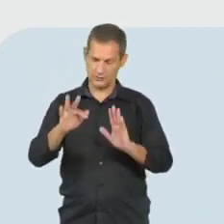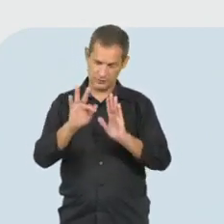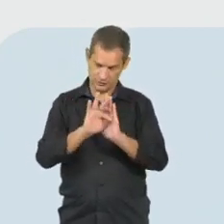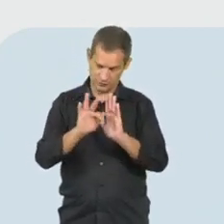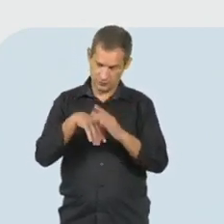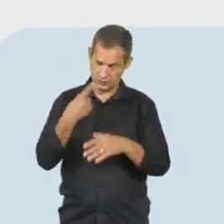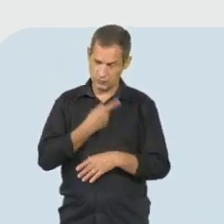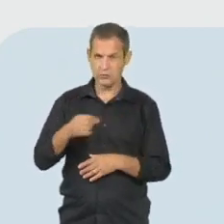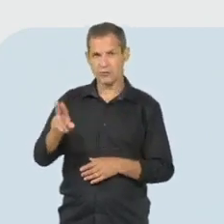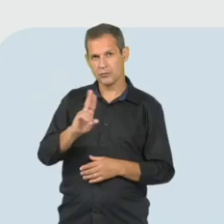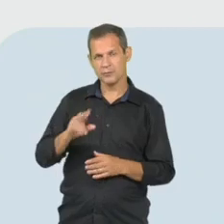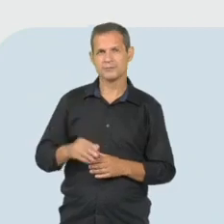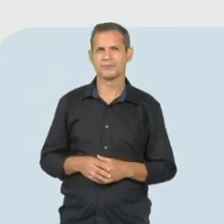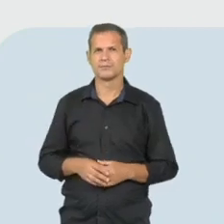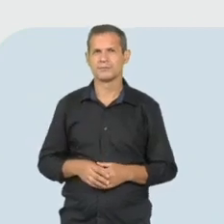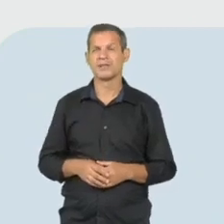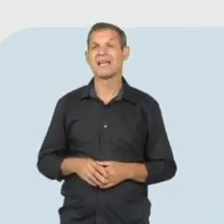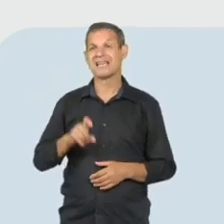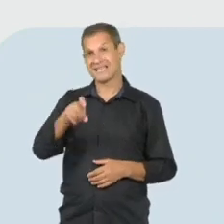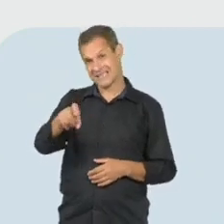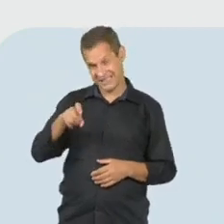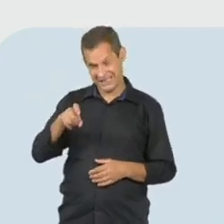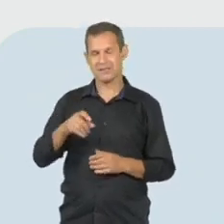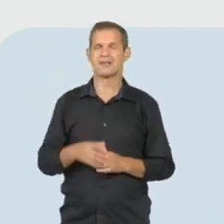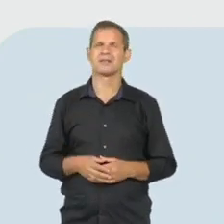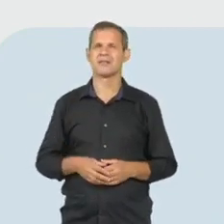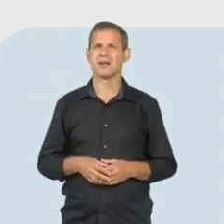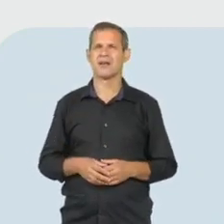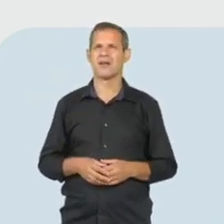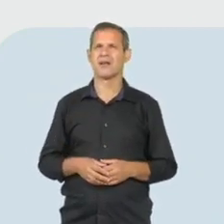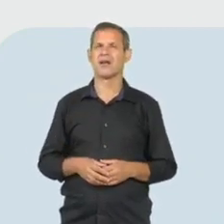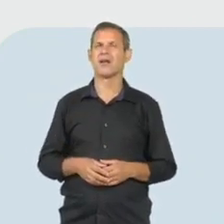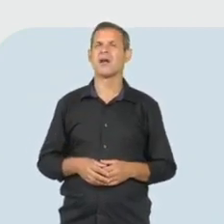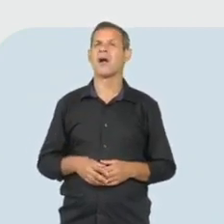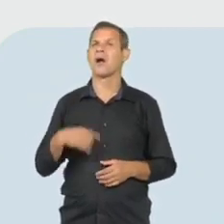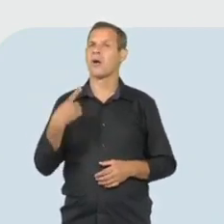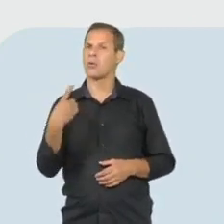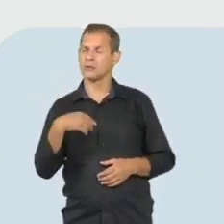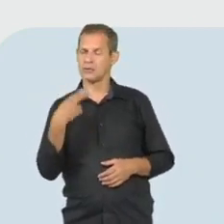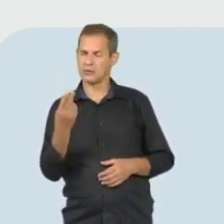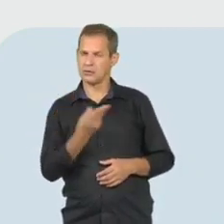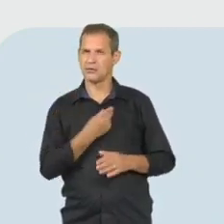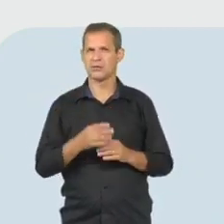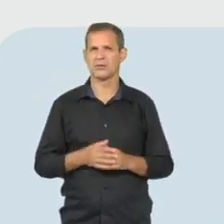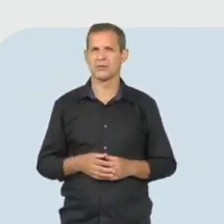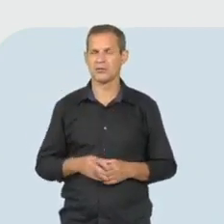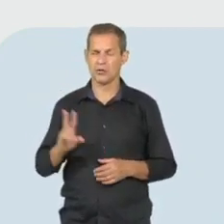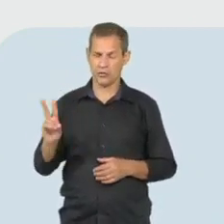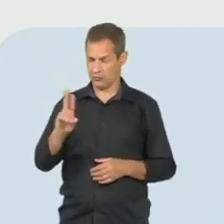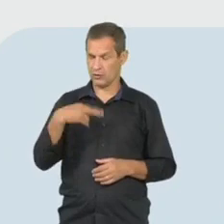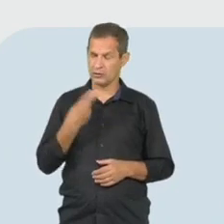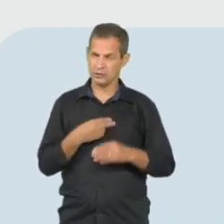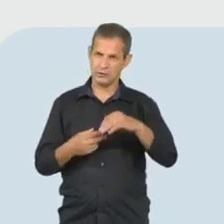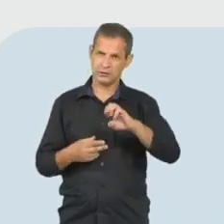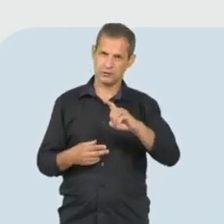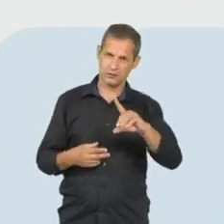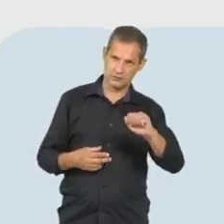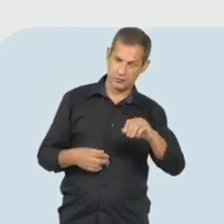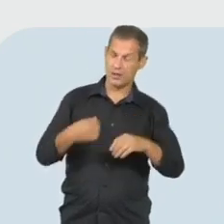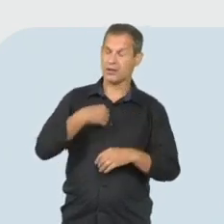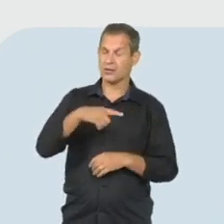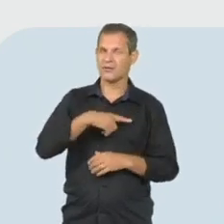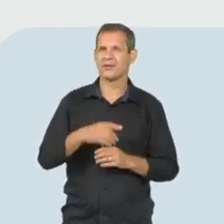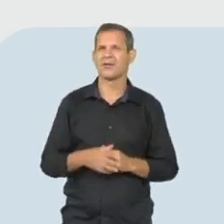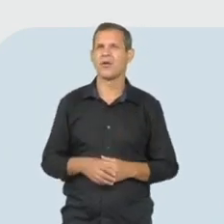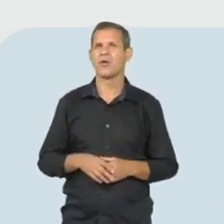que a gente vai utilizar. X, C1, que seria o valor da nossa média, eu